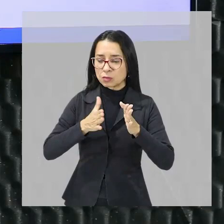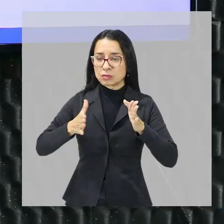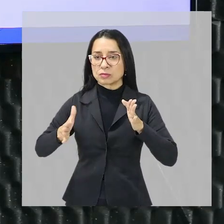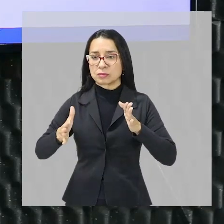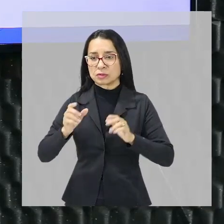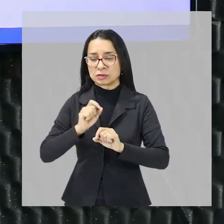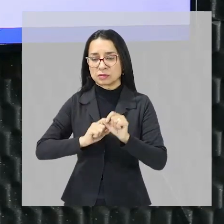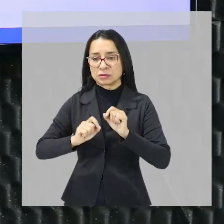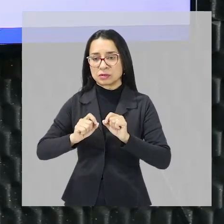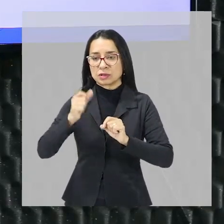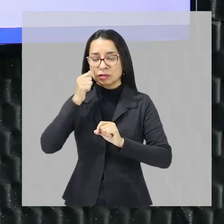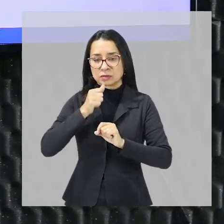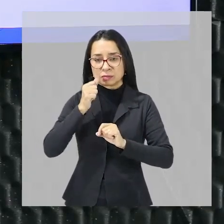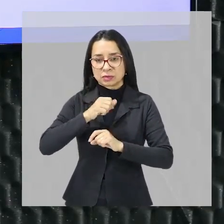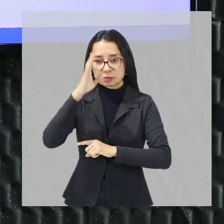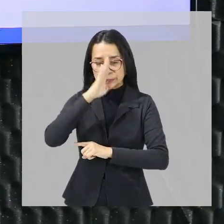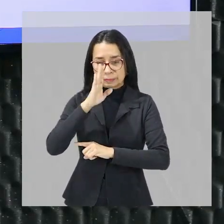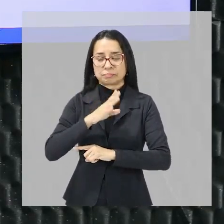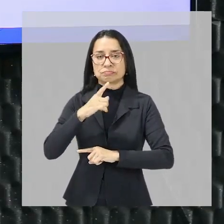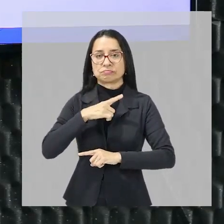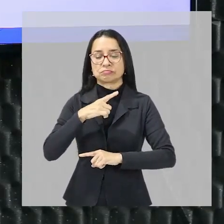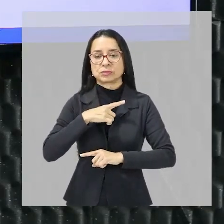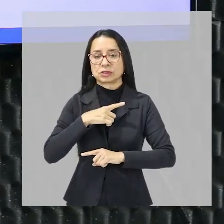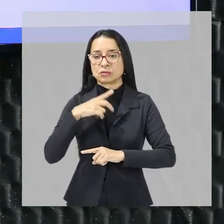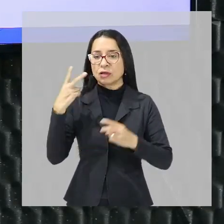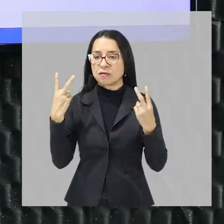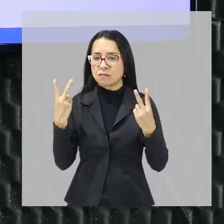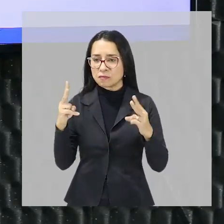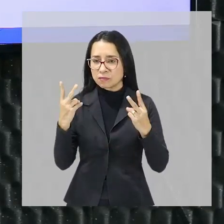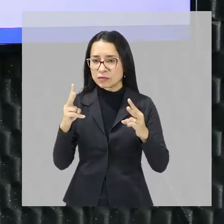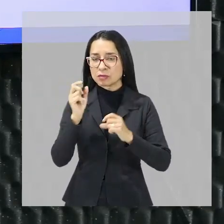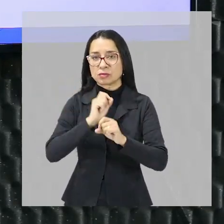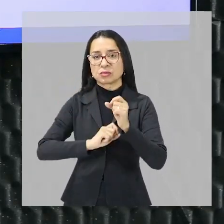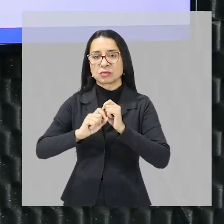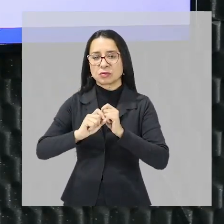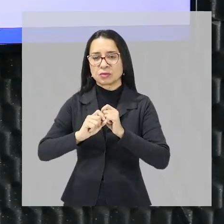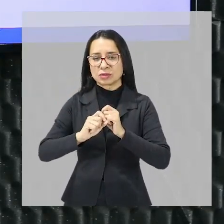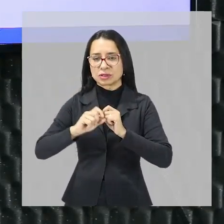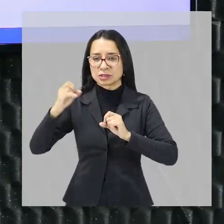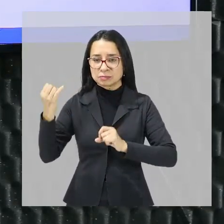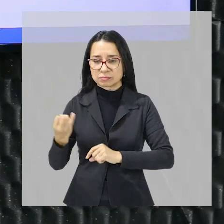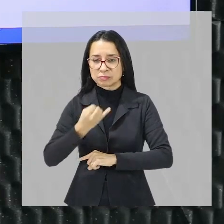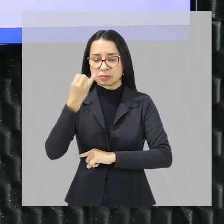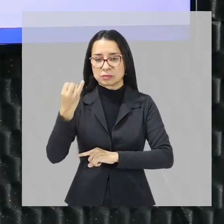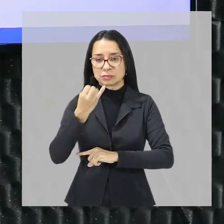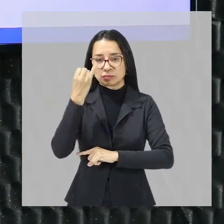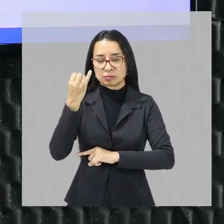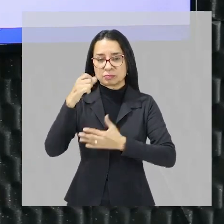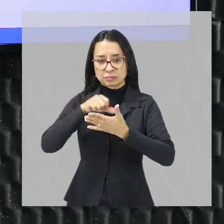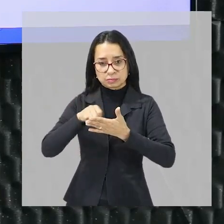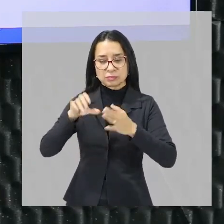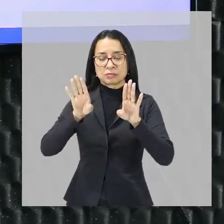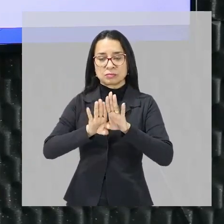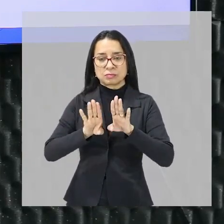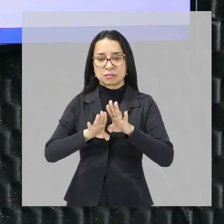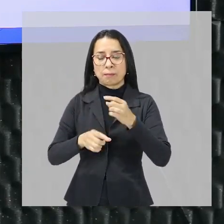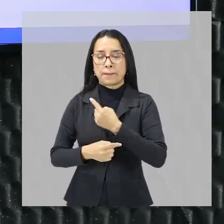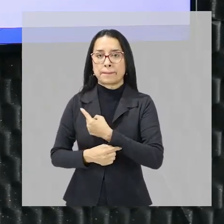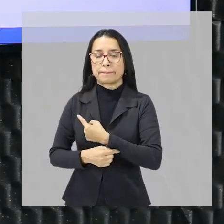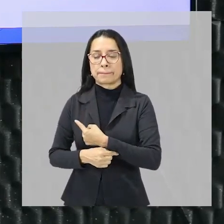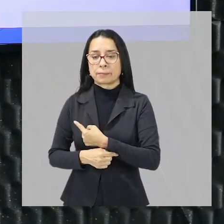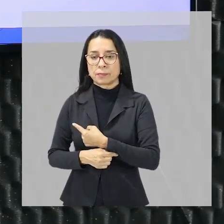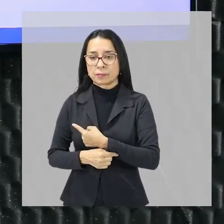mulheres brasileiras obtiveram vitórias expressivas. Grifa também. Algumas